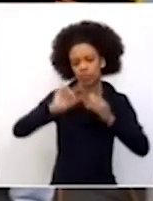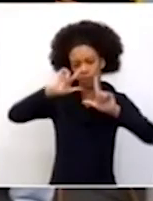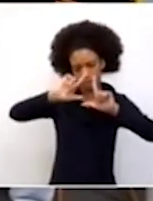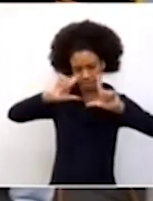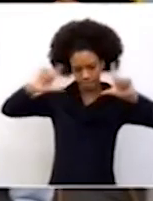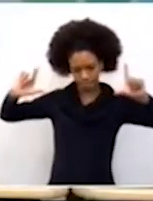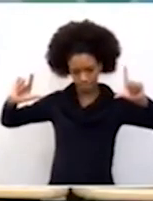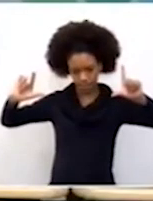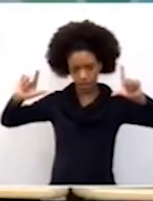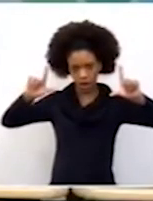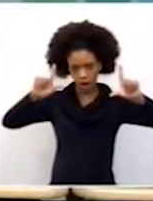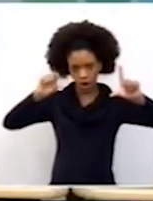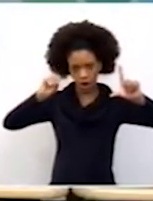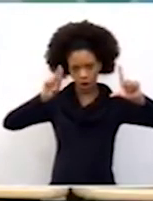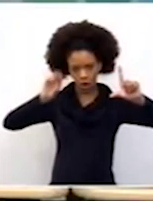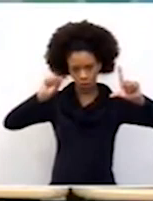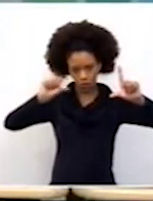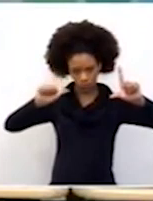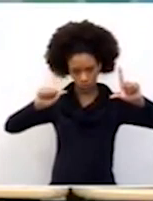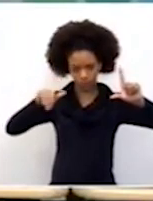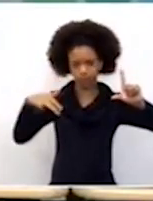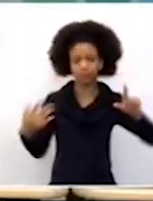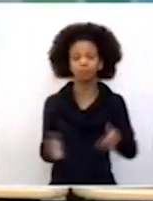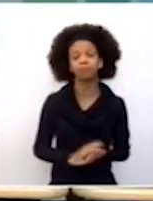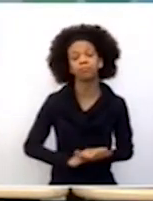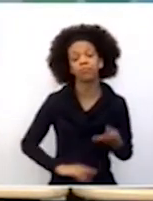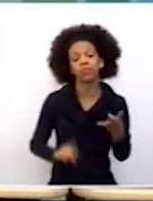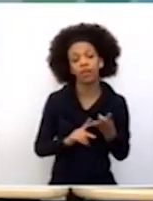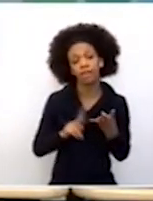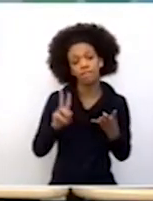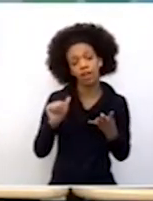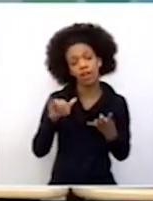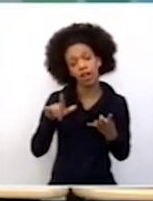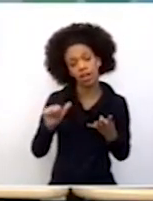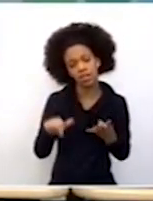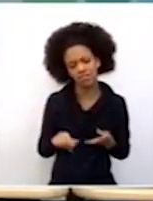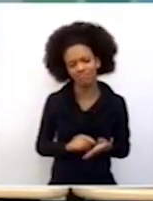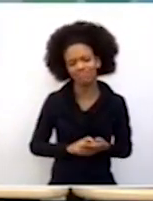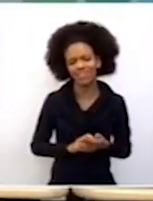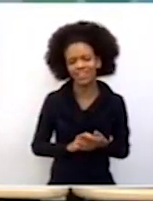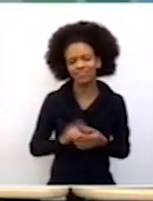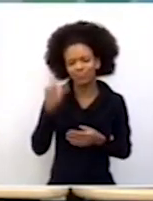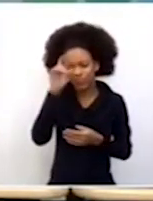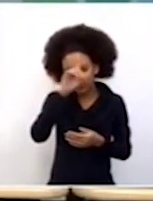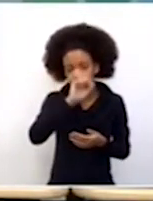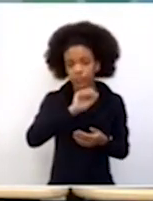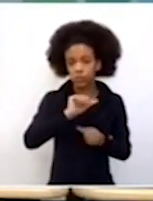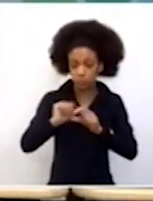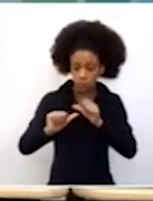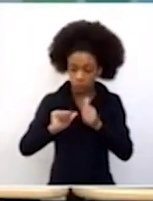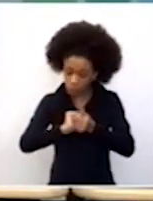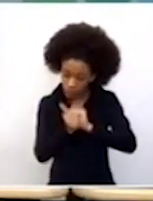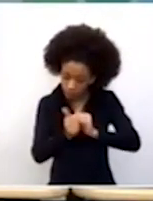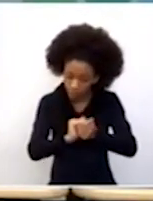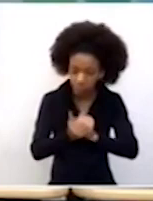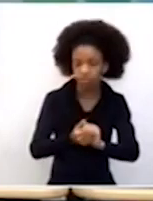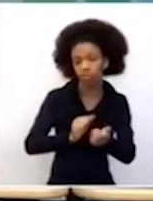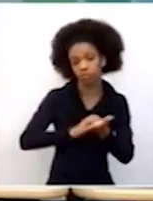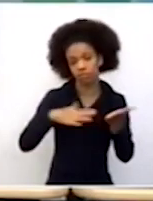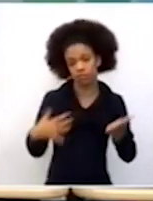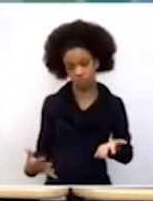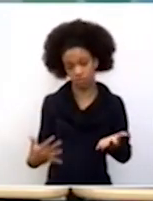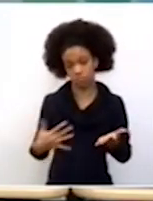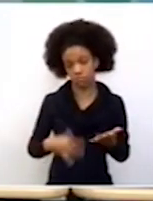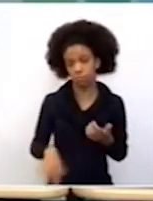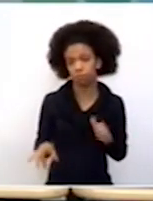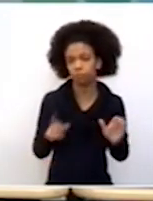Pro Valéria colocou elaborar e explicar tabelas. Pro Ana Luísa colocou que não conseguem atingir todos